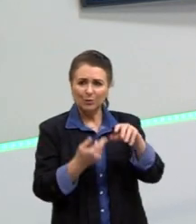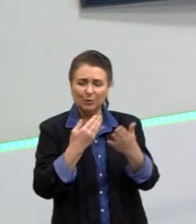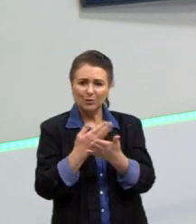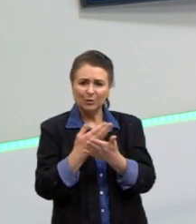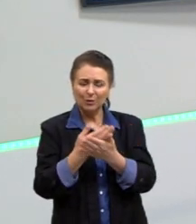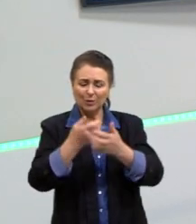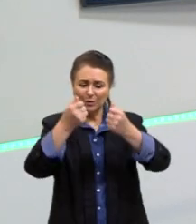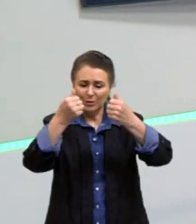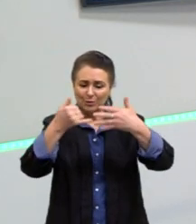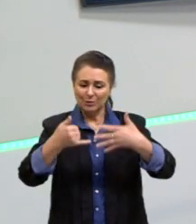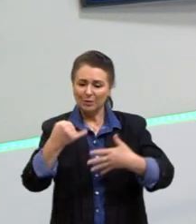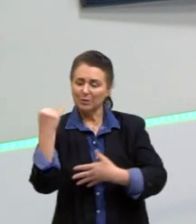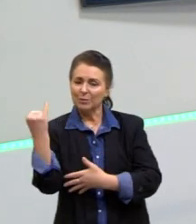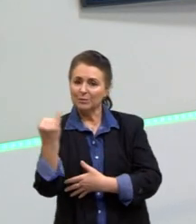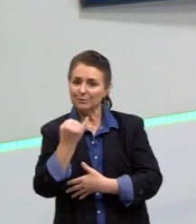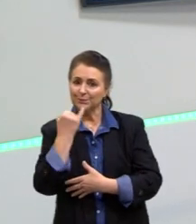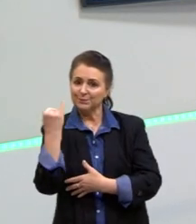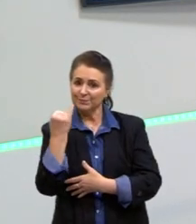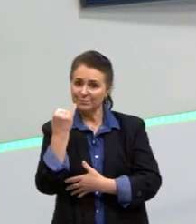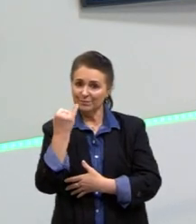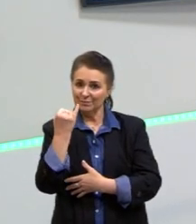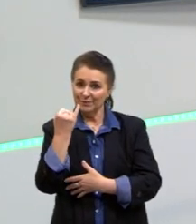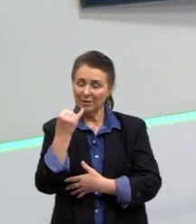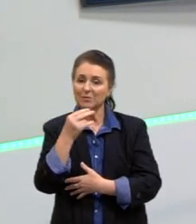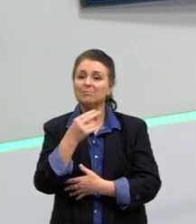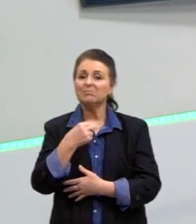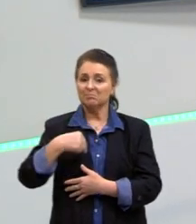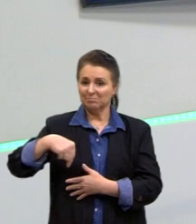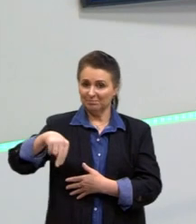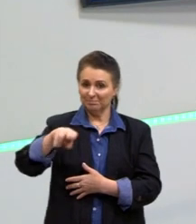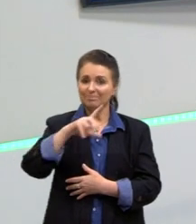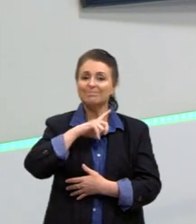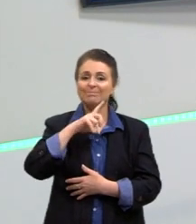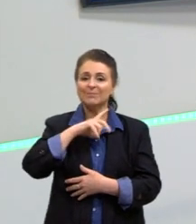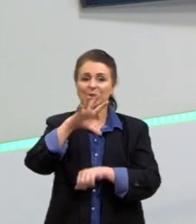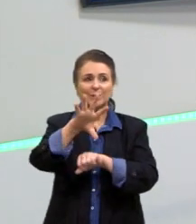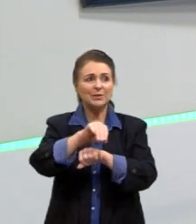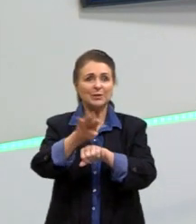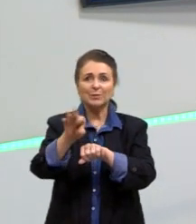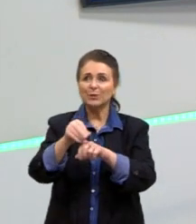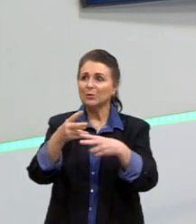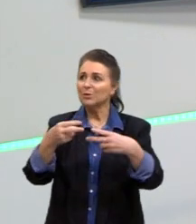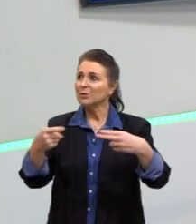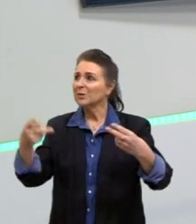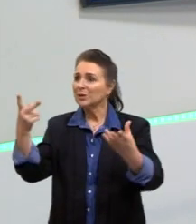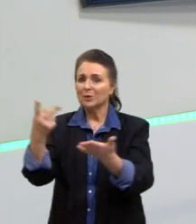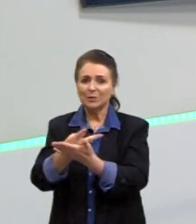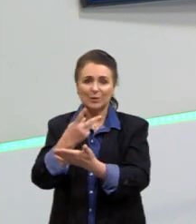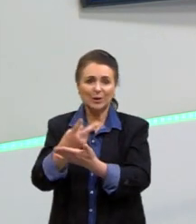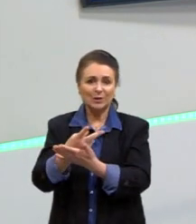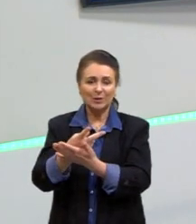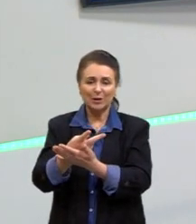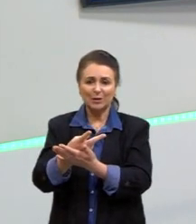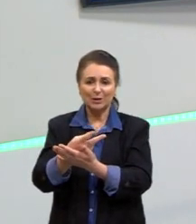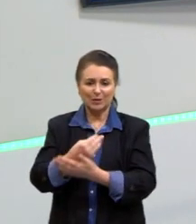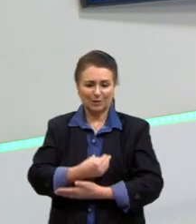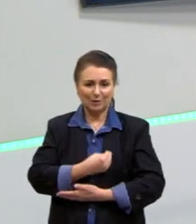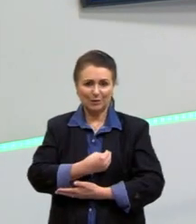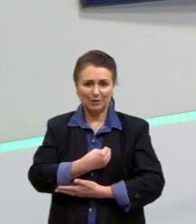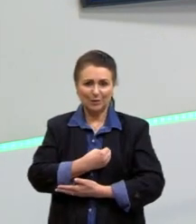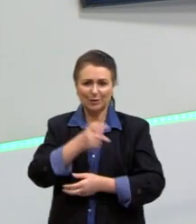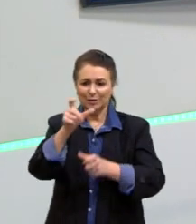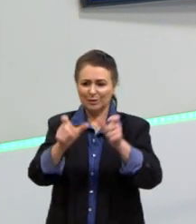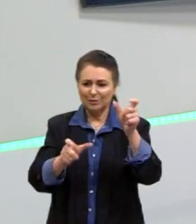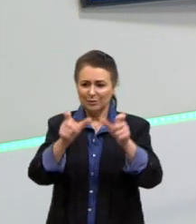a importância da gente ter conhecimento sobre as coisas que estão ao nosso redor e como elas podem